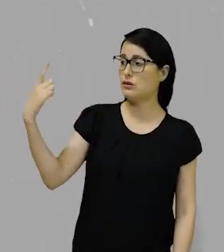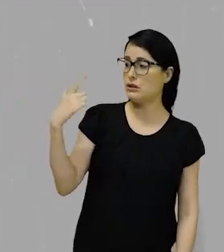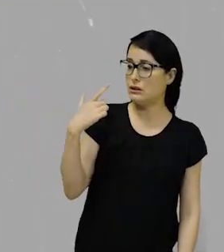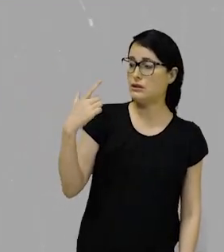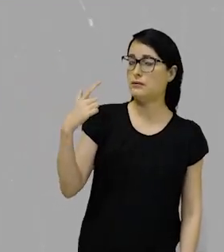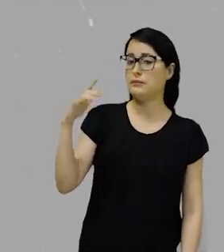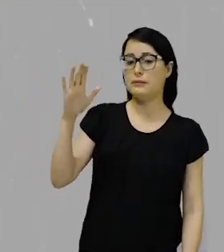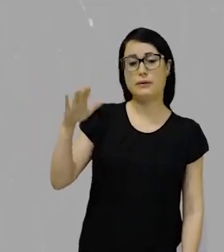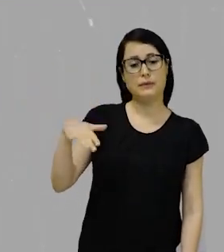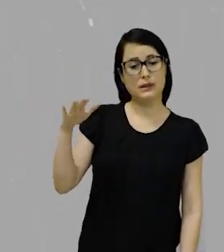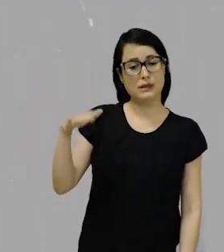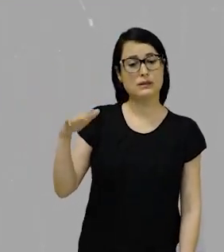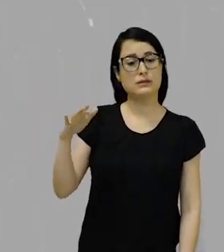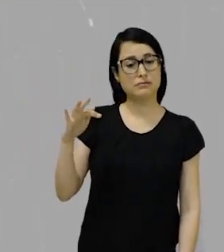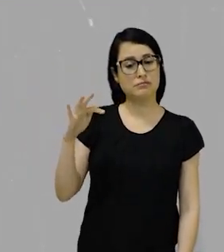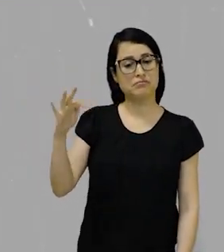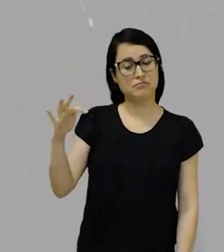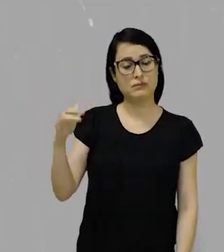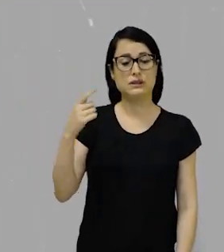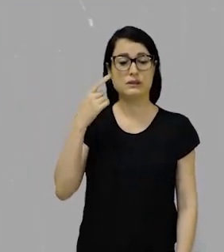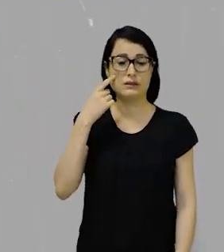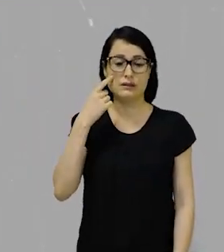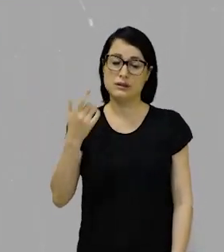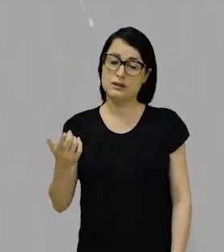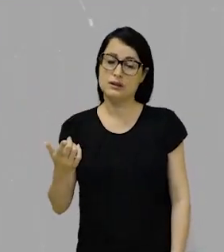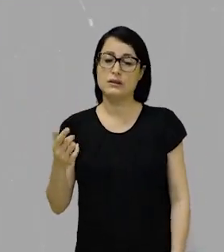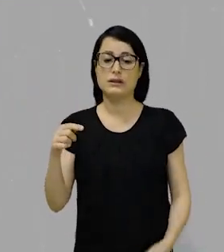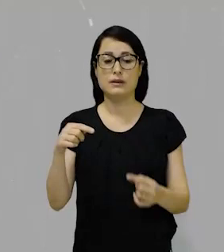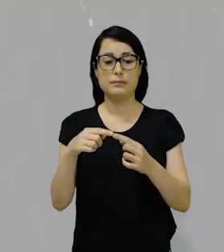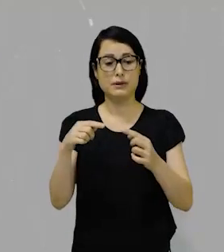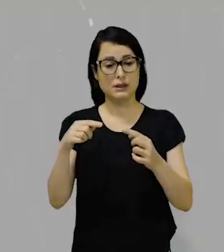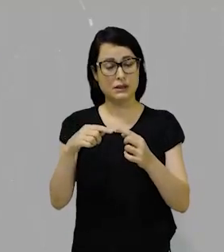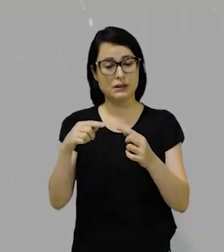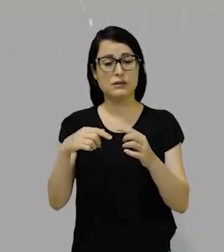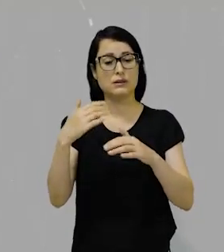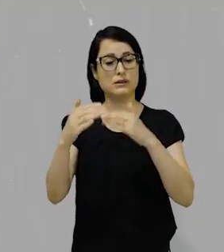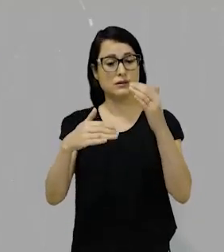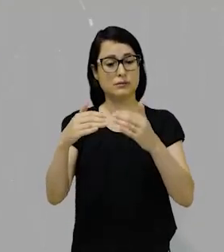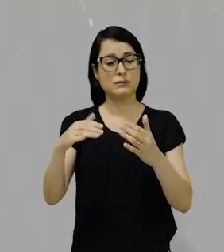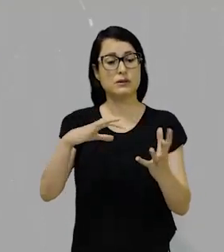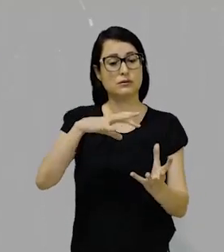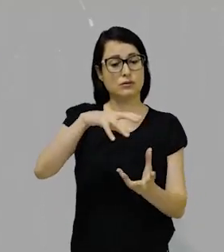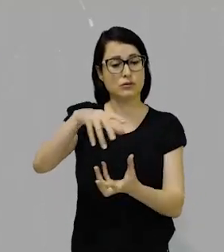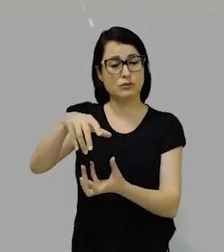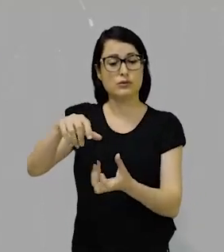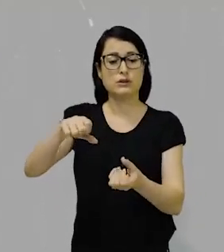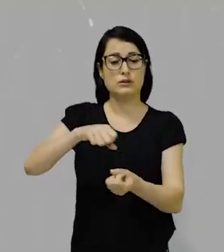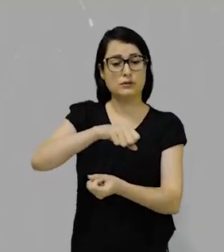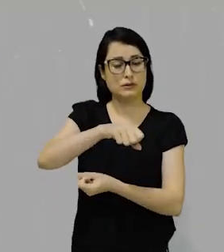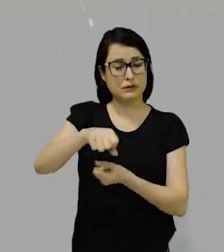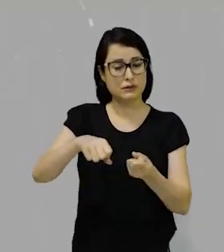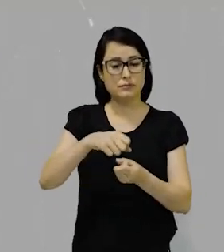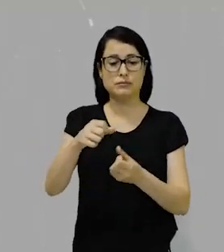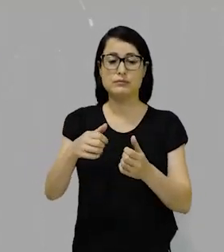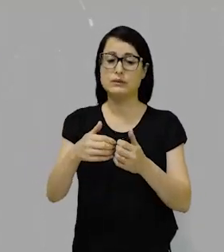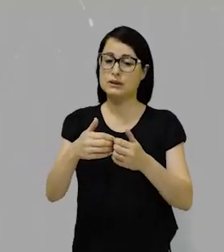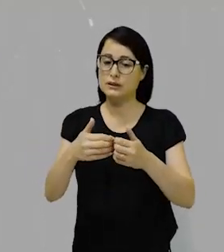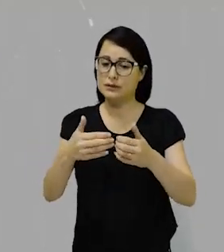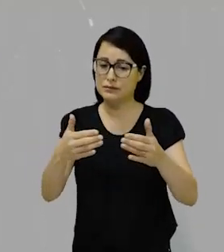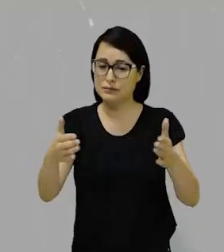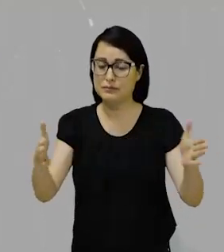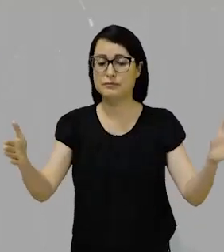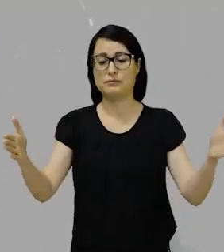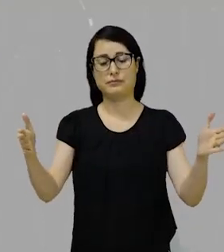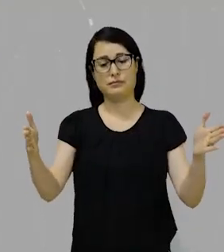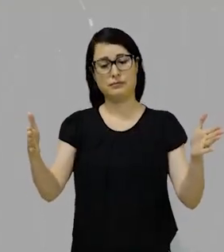são perspectivas de lucro que o desenvolvimento sustentável traz, galera, tá bom? Então, ele abre sim perspectivas para